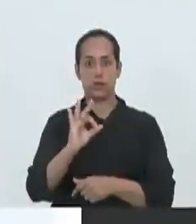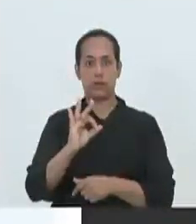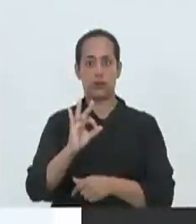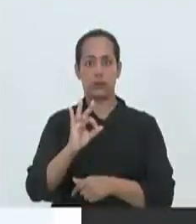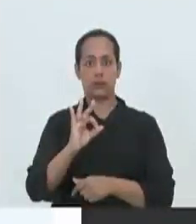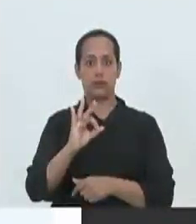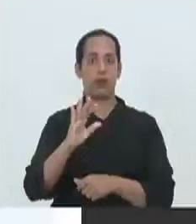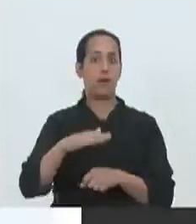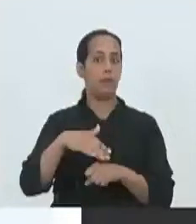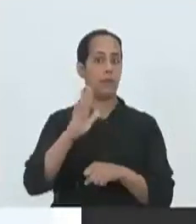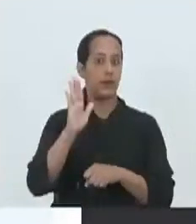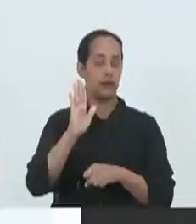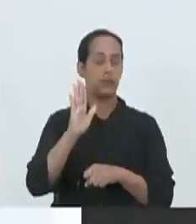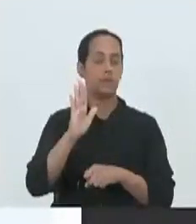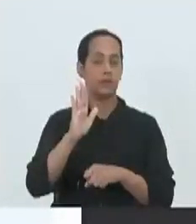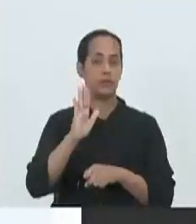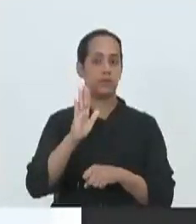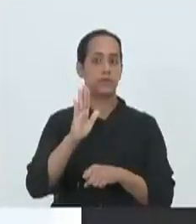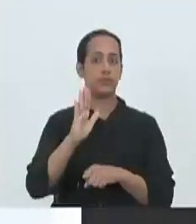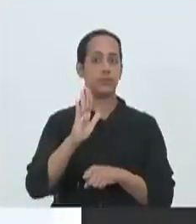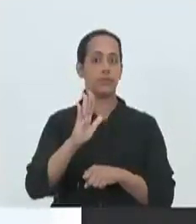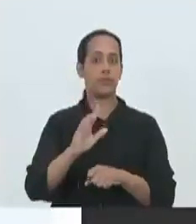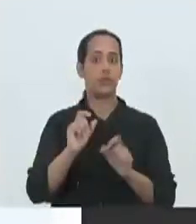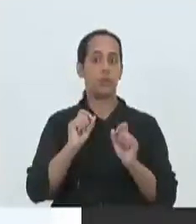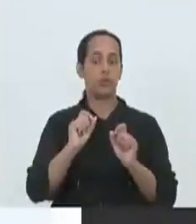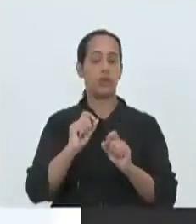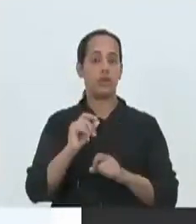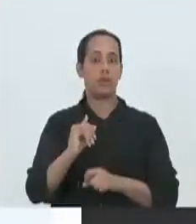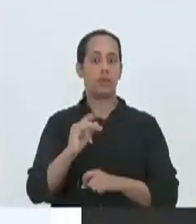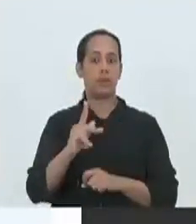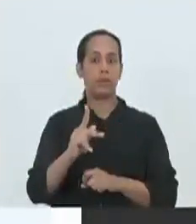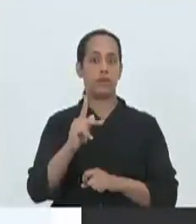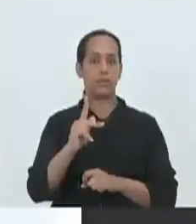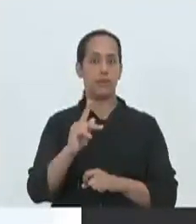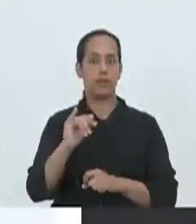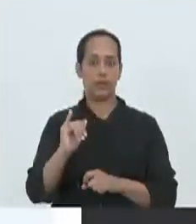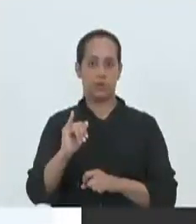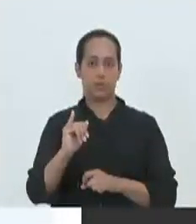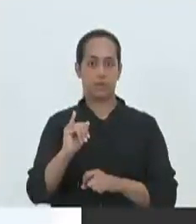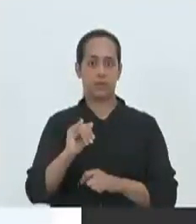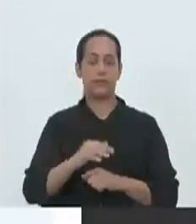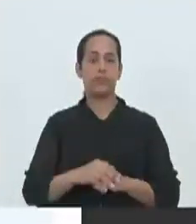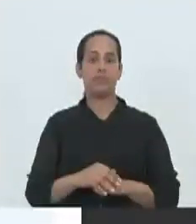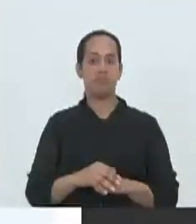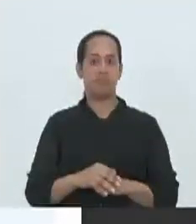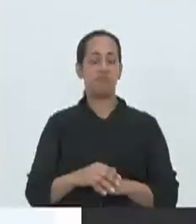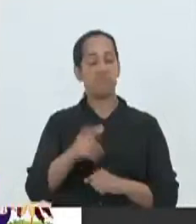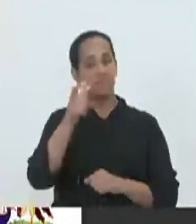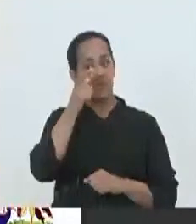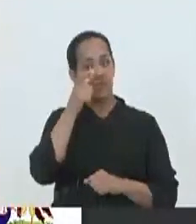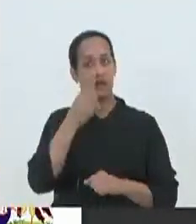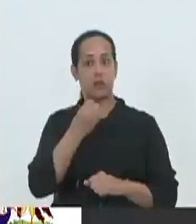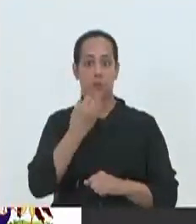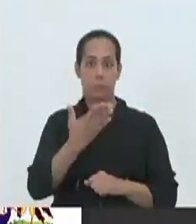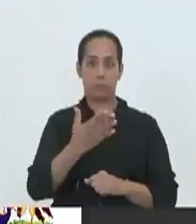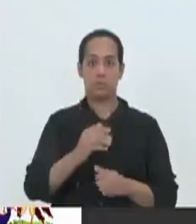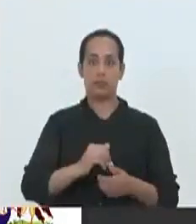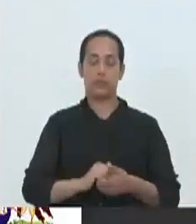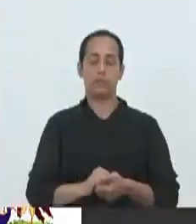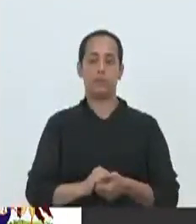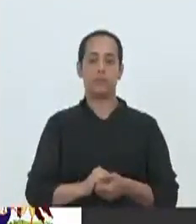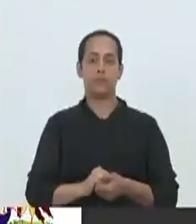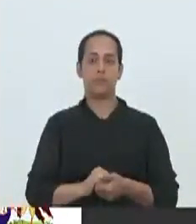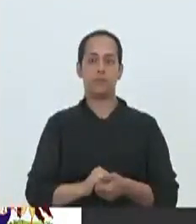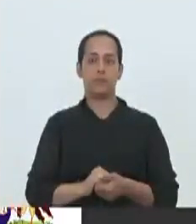PPI que tem tido um desempenho bastante interessante caminha para ser o melhor da história até hoje o